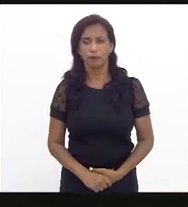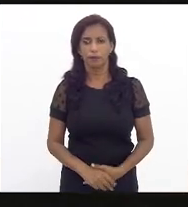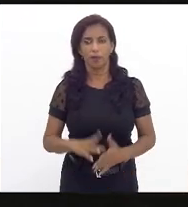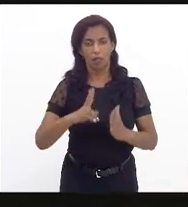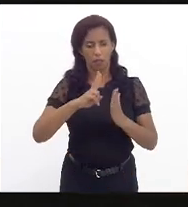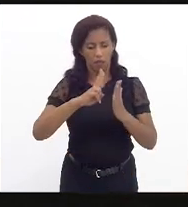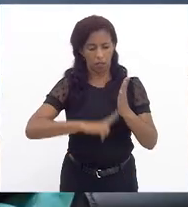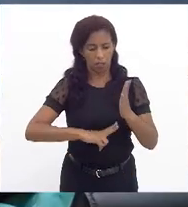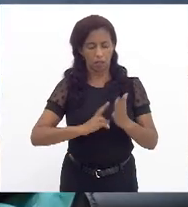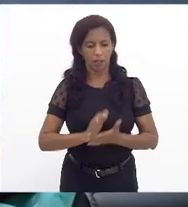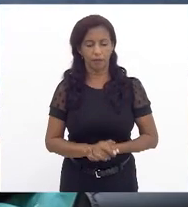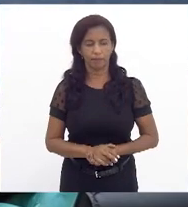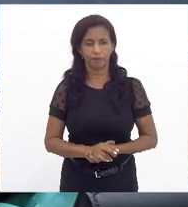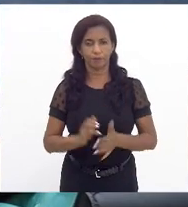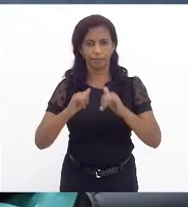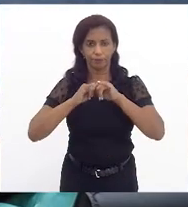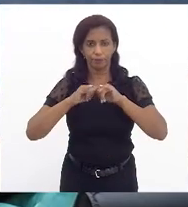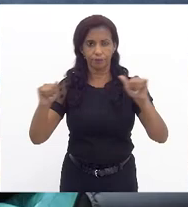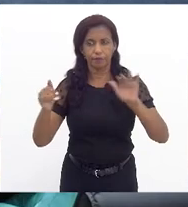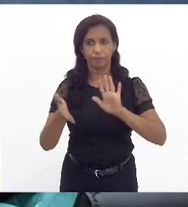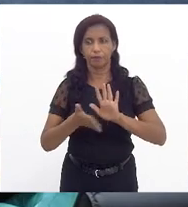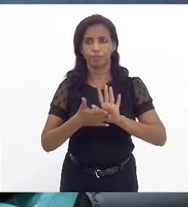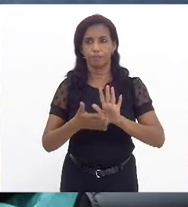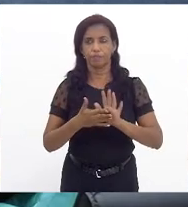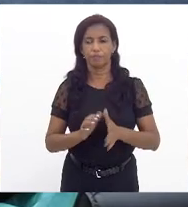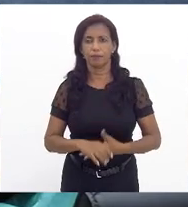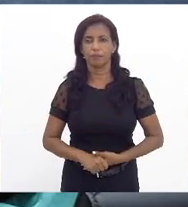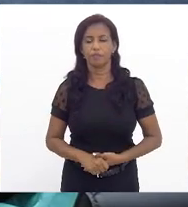Lida a mensagem, o parecer.